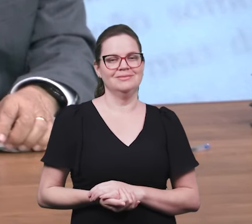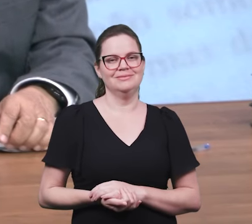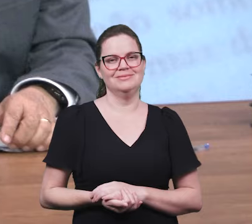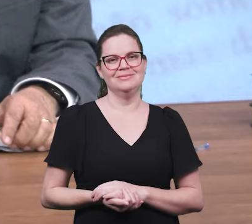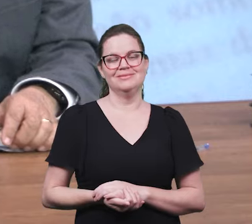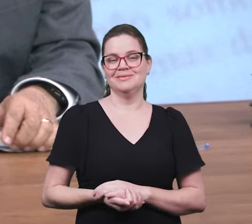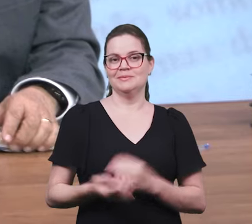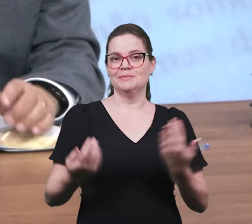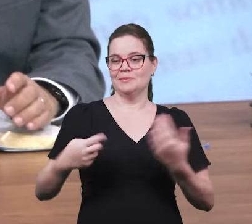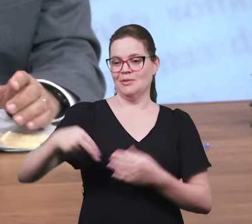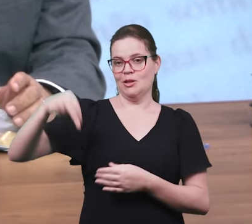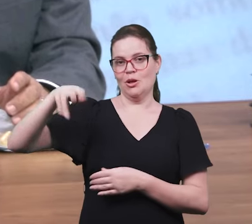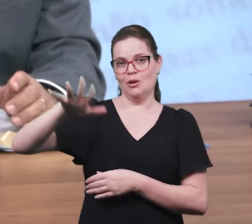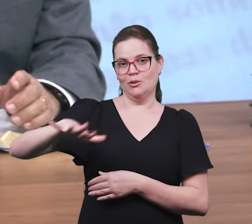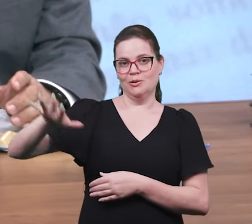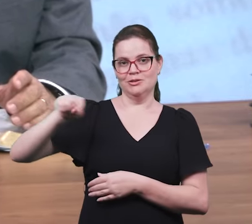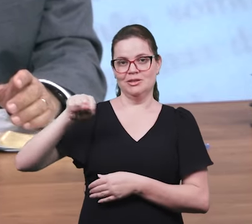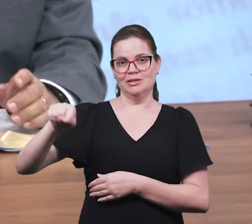O reino do norte,